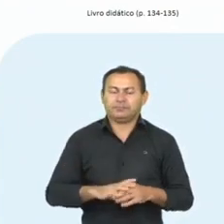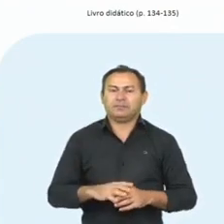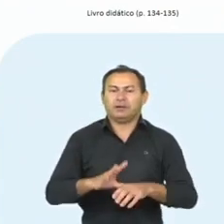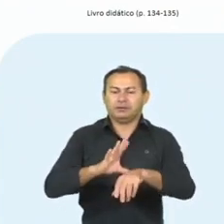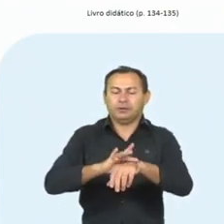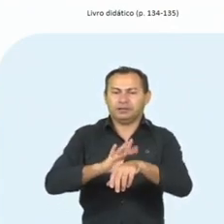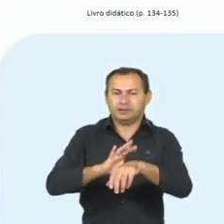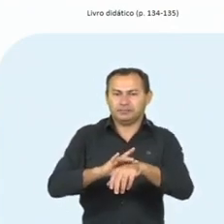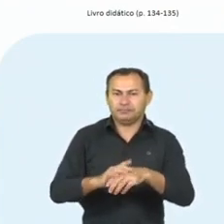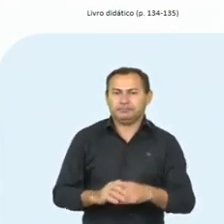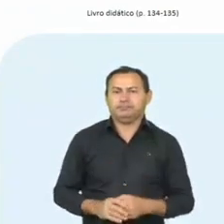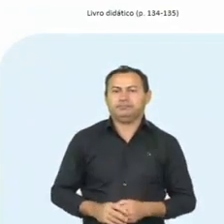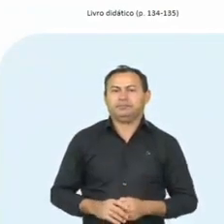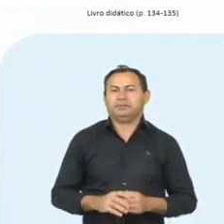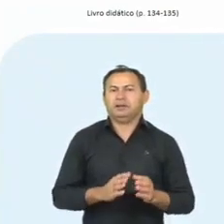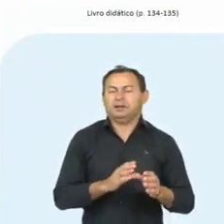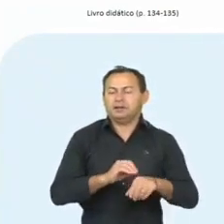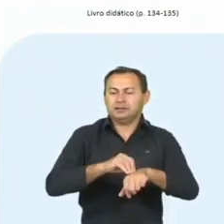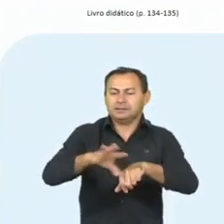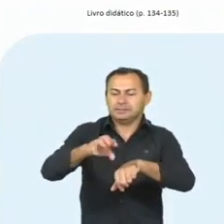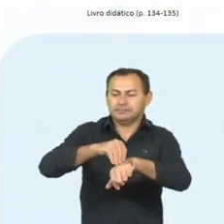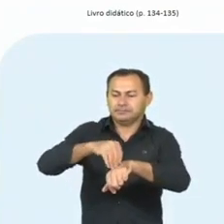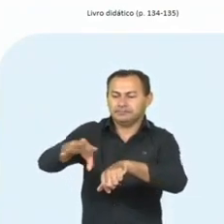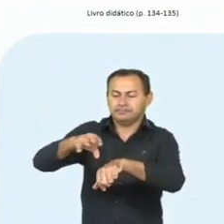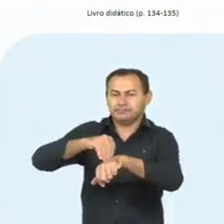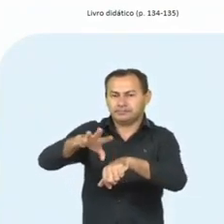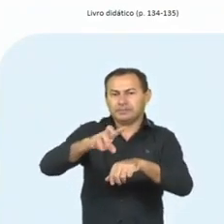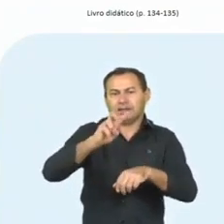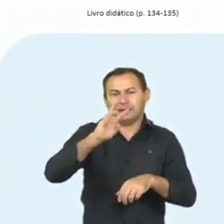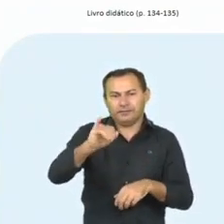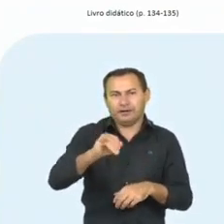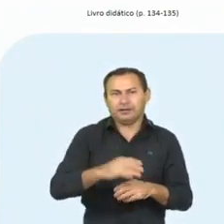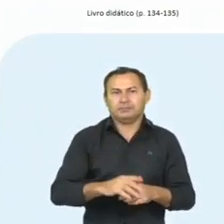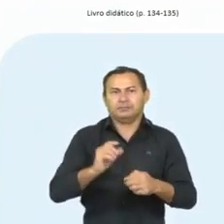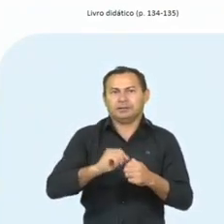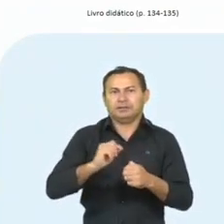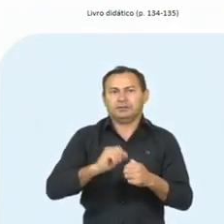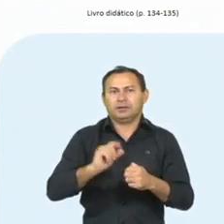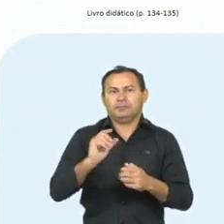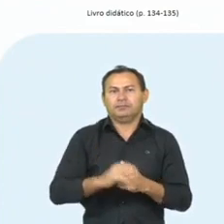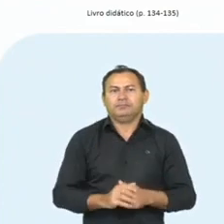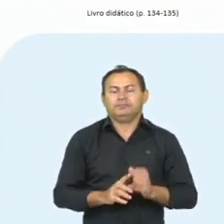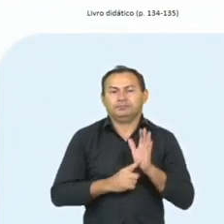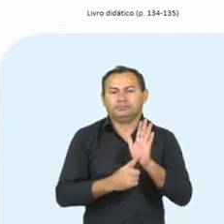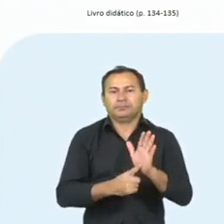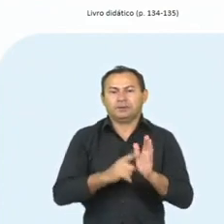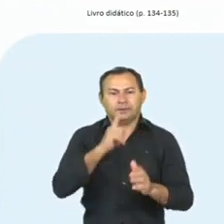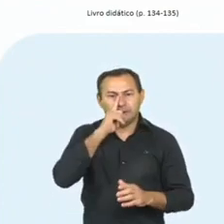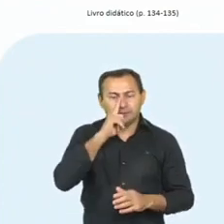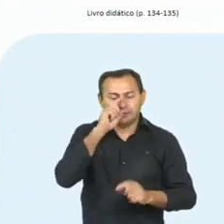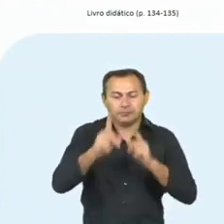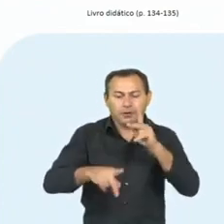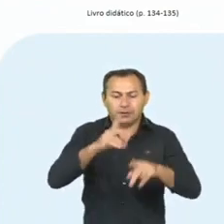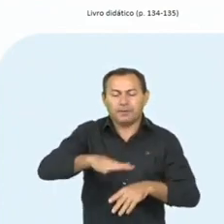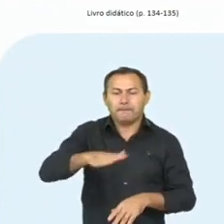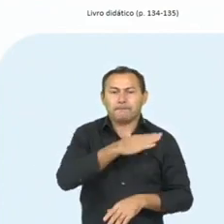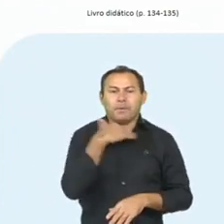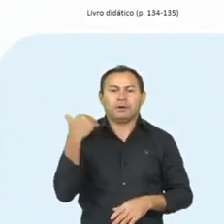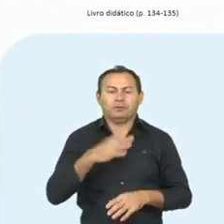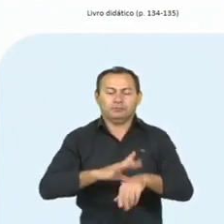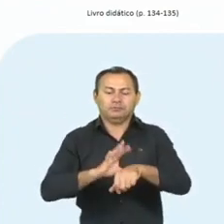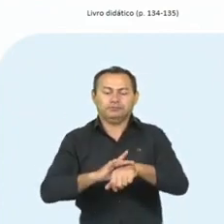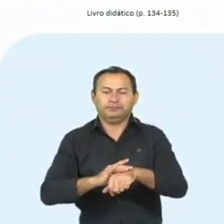para doenças transmissíveis, que vai realizar a indicação do risco de a população morrer por